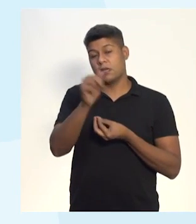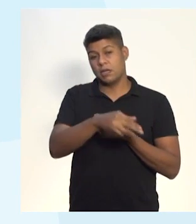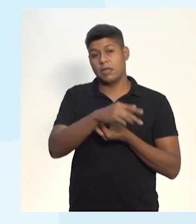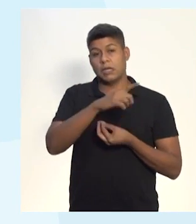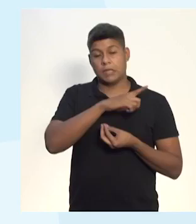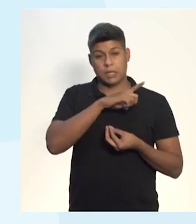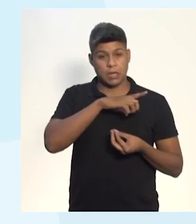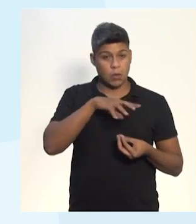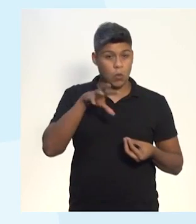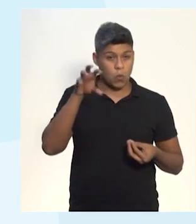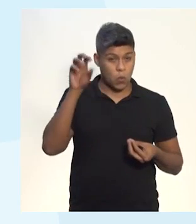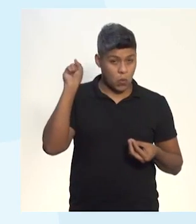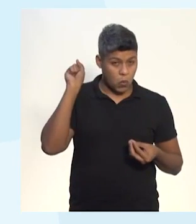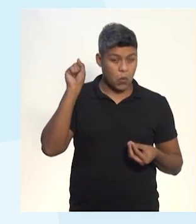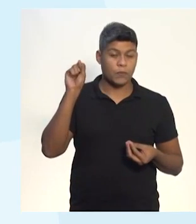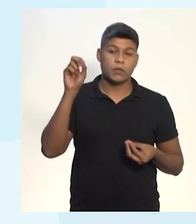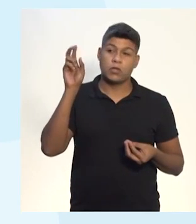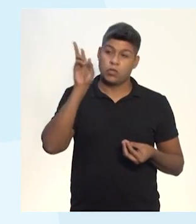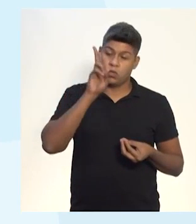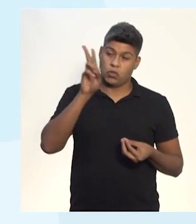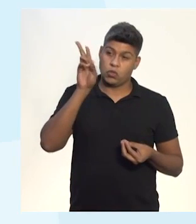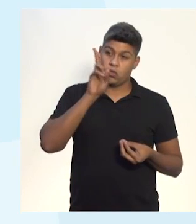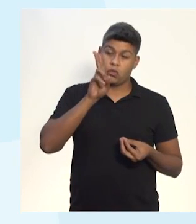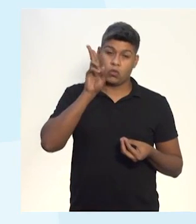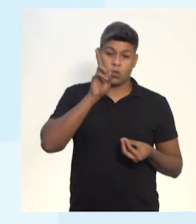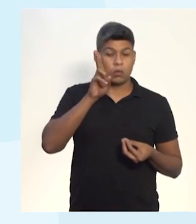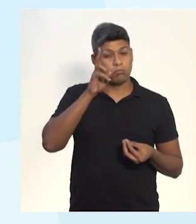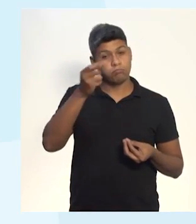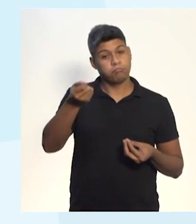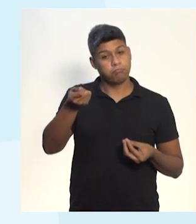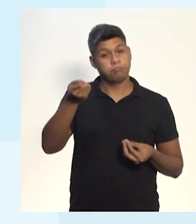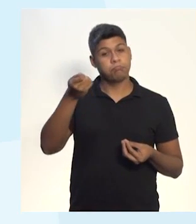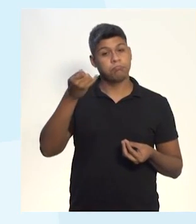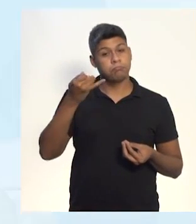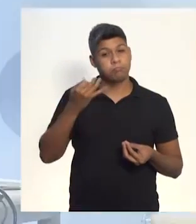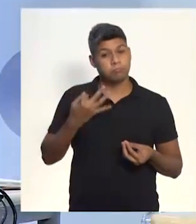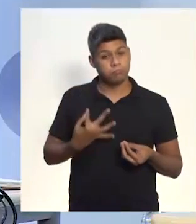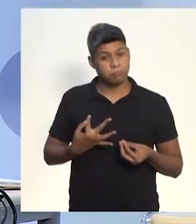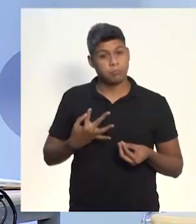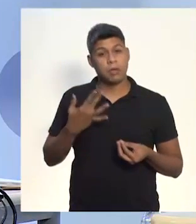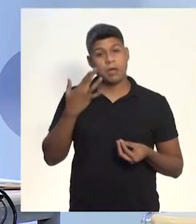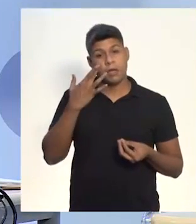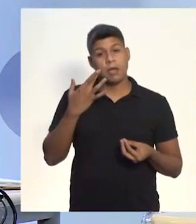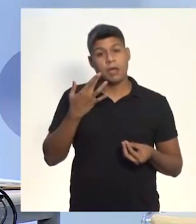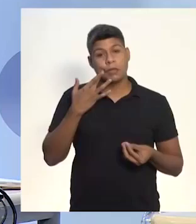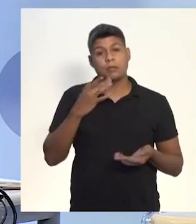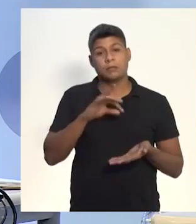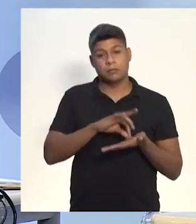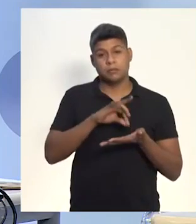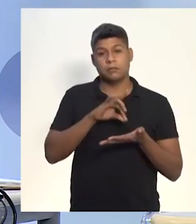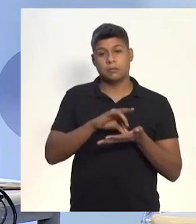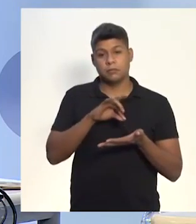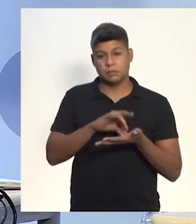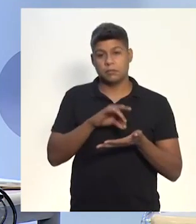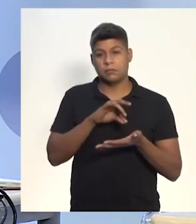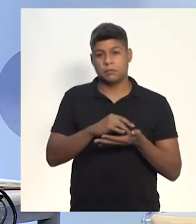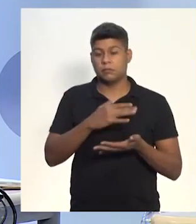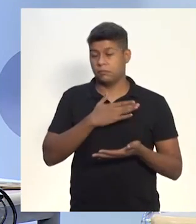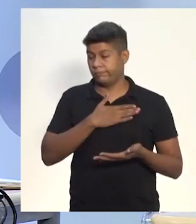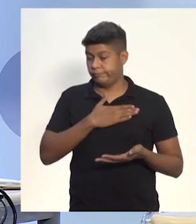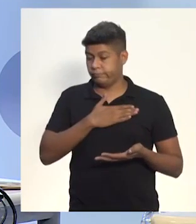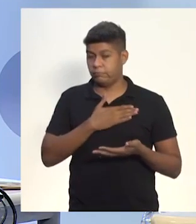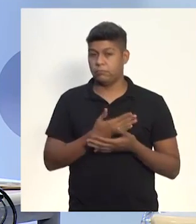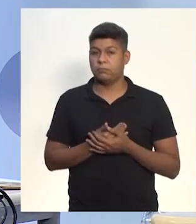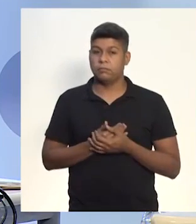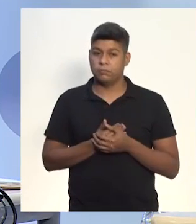tendo ouvido a história de Jean Valjean, me digam se vocês não acham que é realmente uma personagem muito apaixonante.